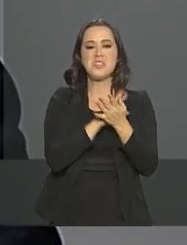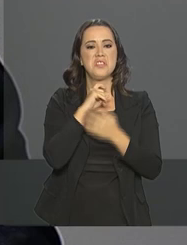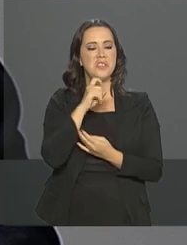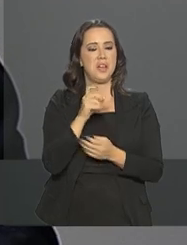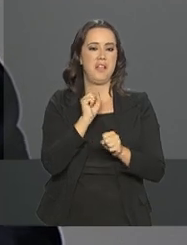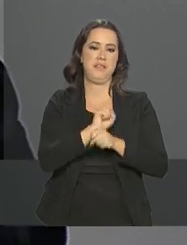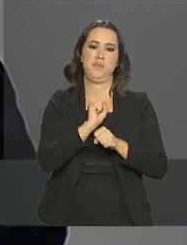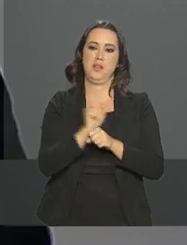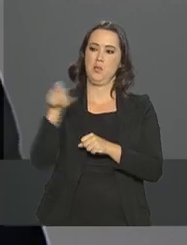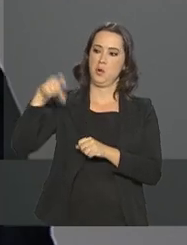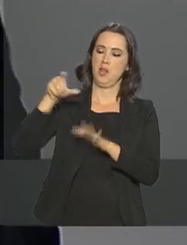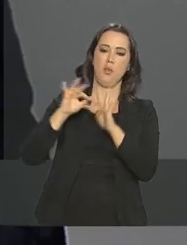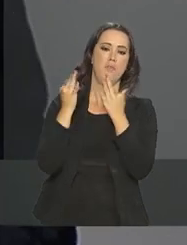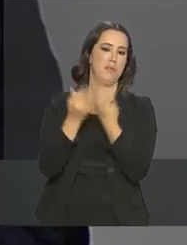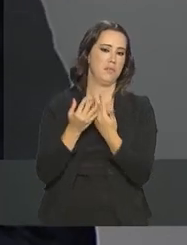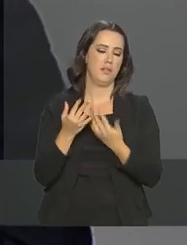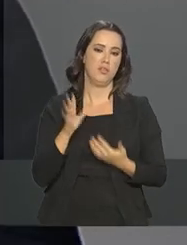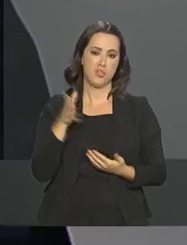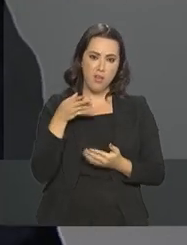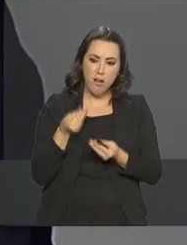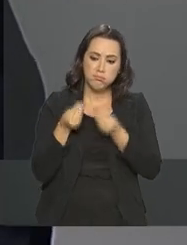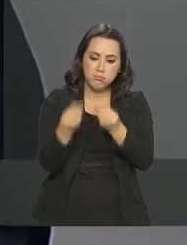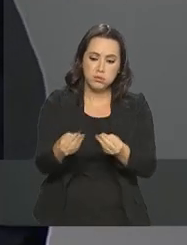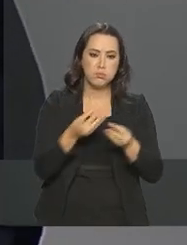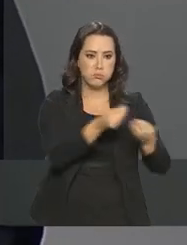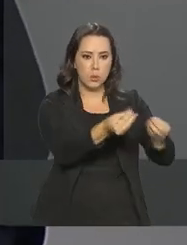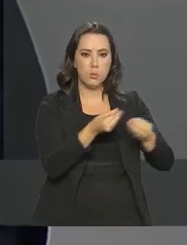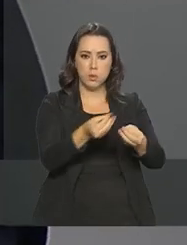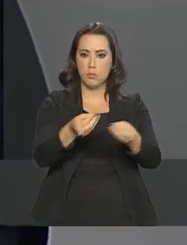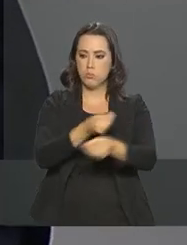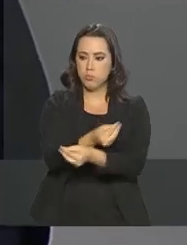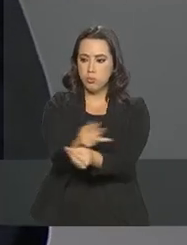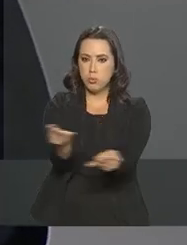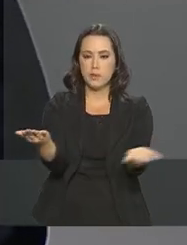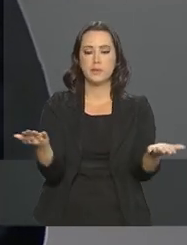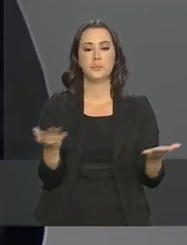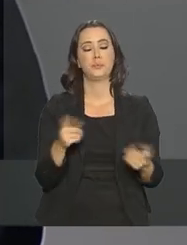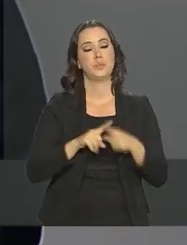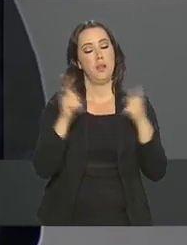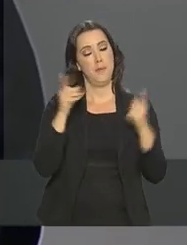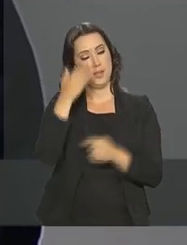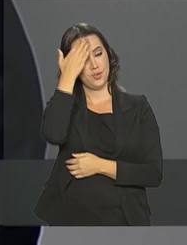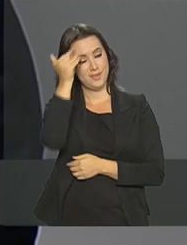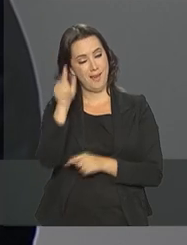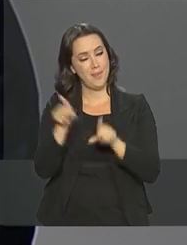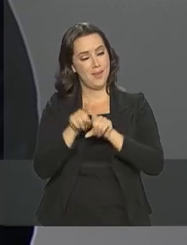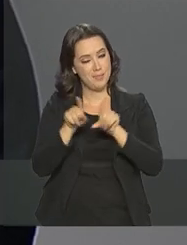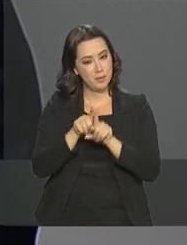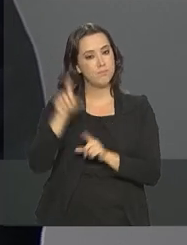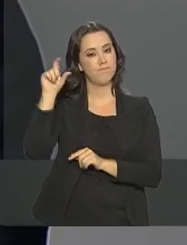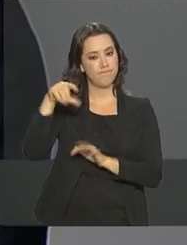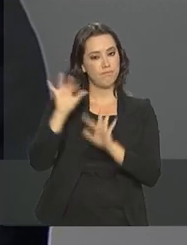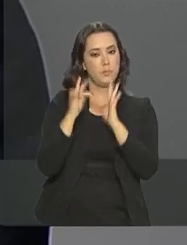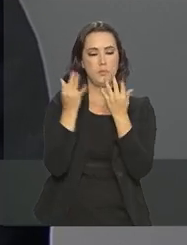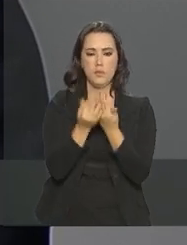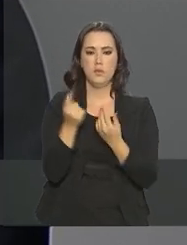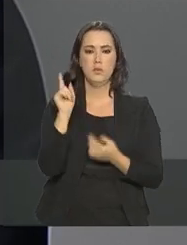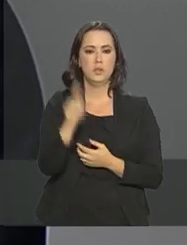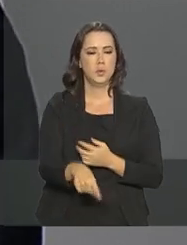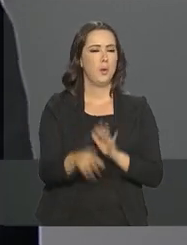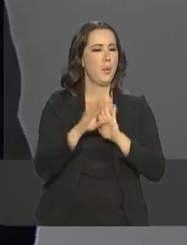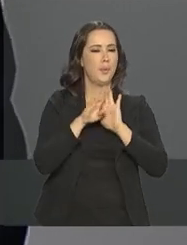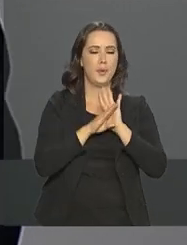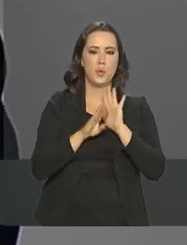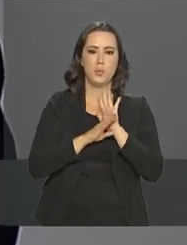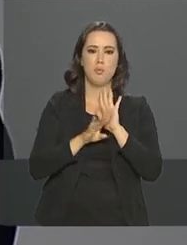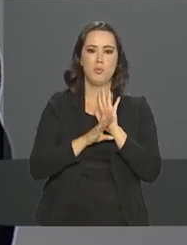do bolsa família mas quando nós sabemos que o bolsa família no tópico da responsabilidade social não é um programa